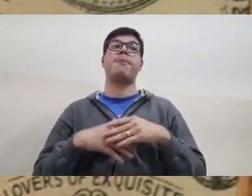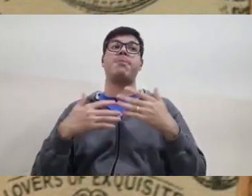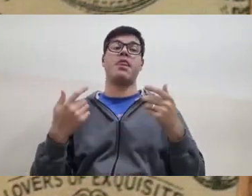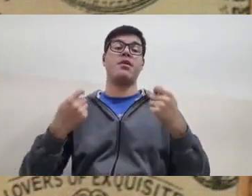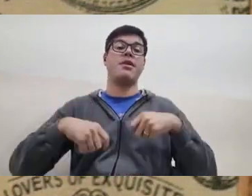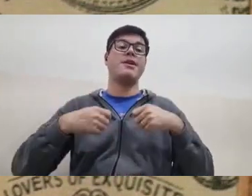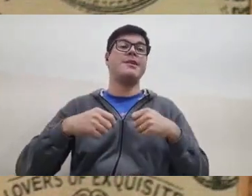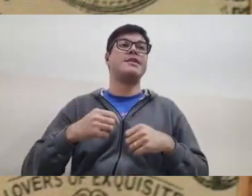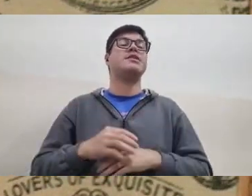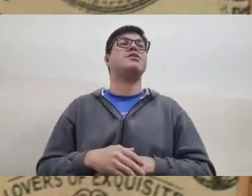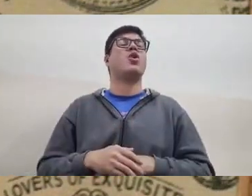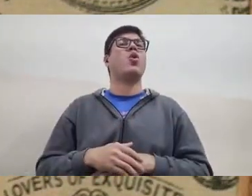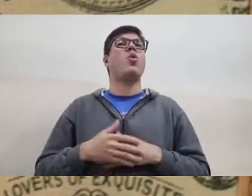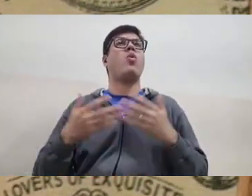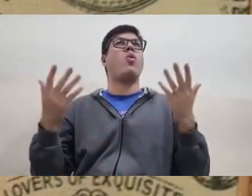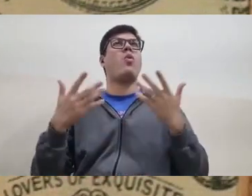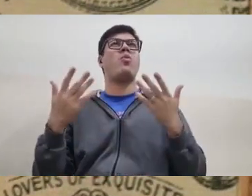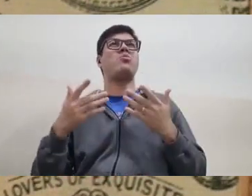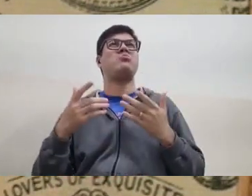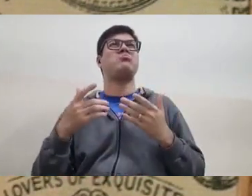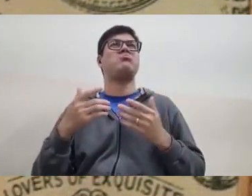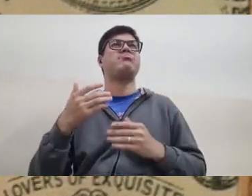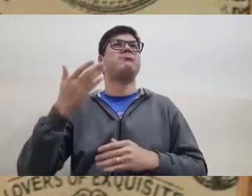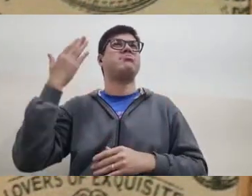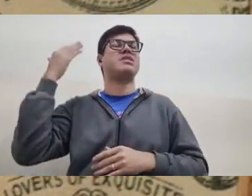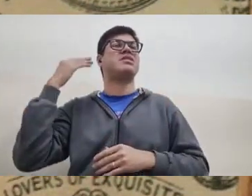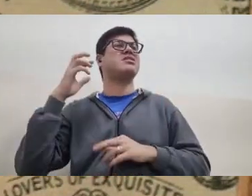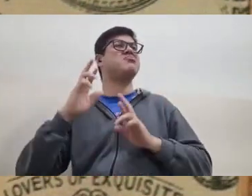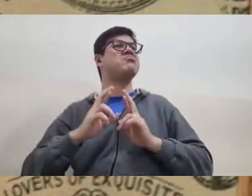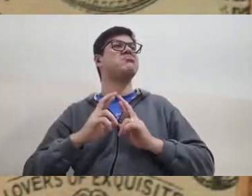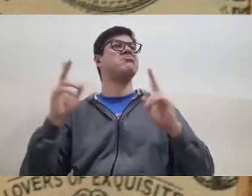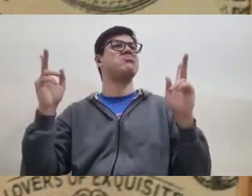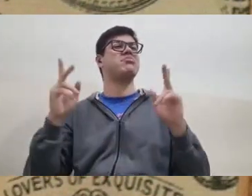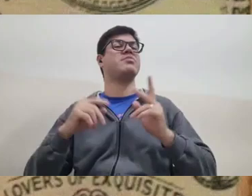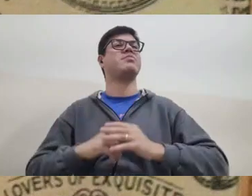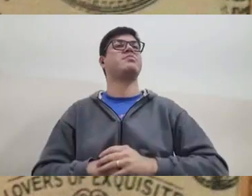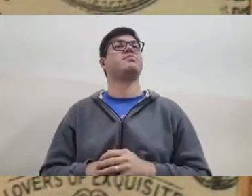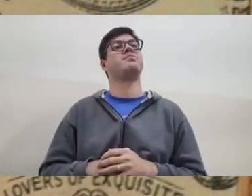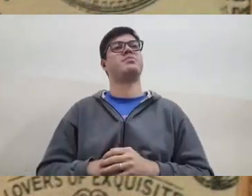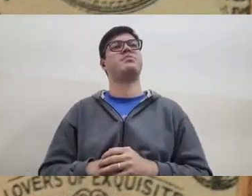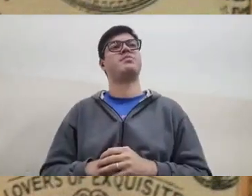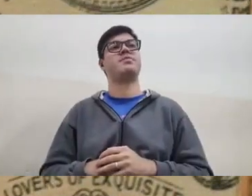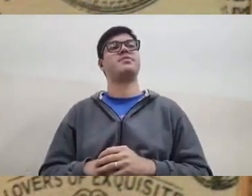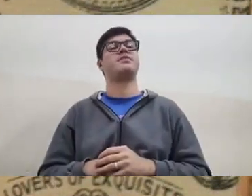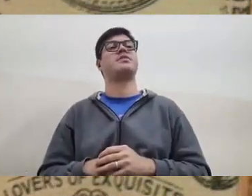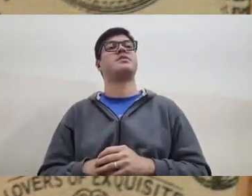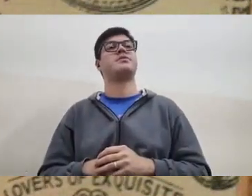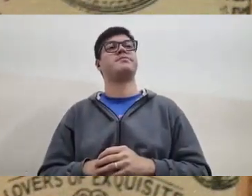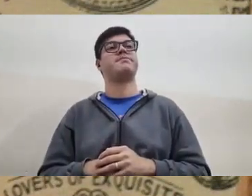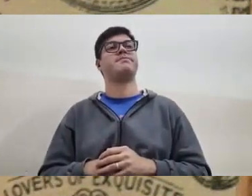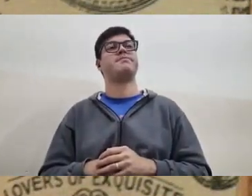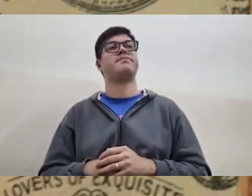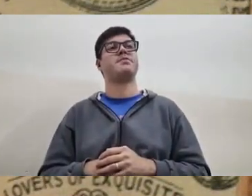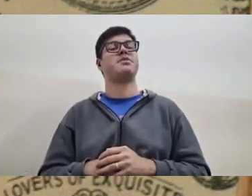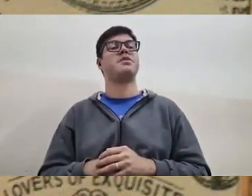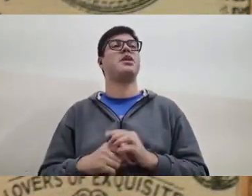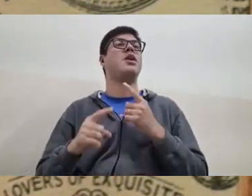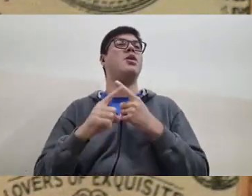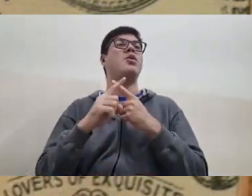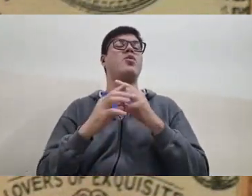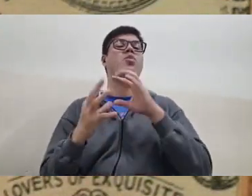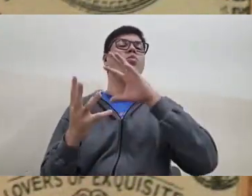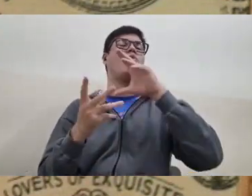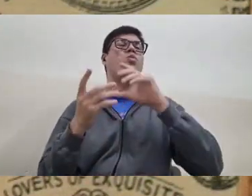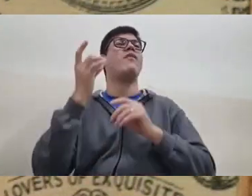provisória hoje eu não sei se daria Mas aquela época deu é pegou e deu o cara bem